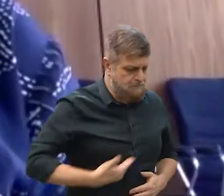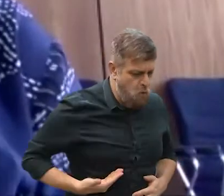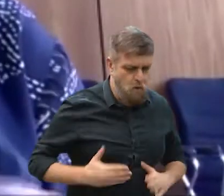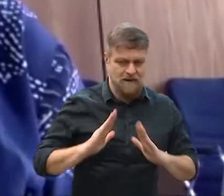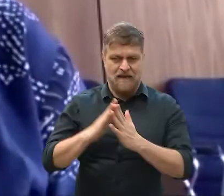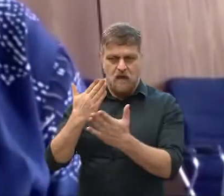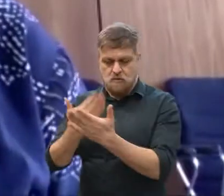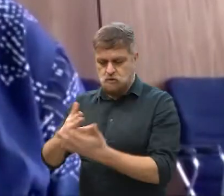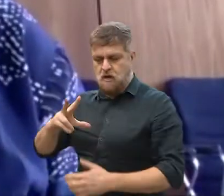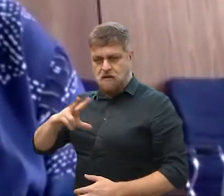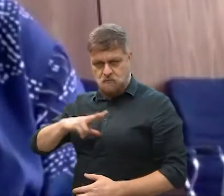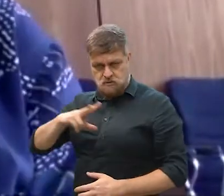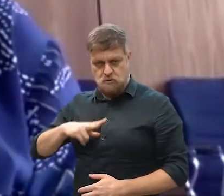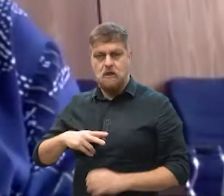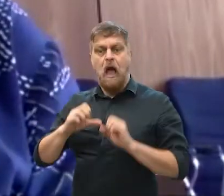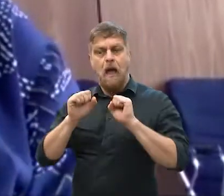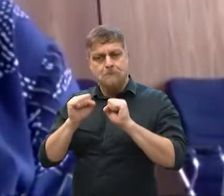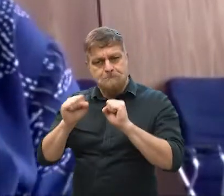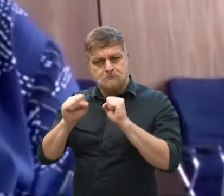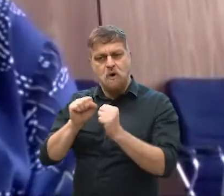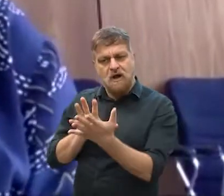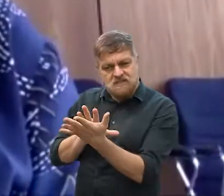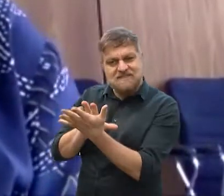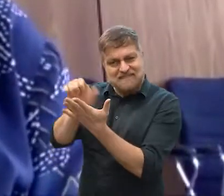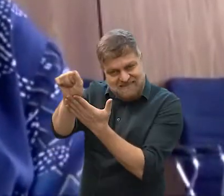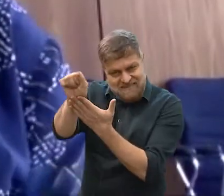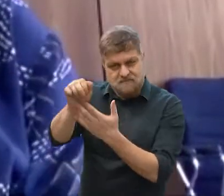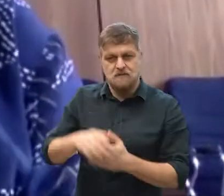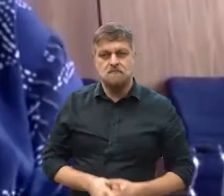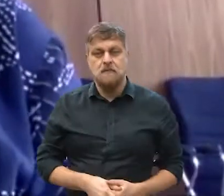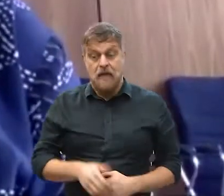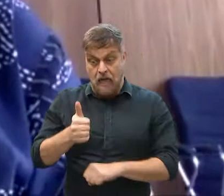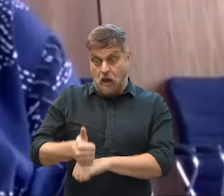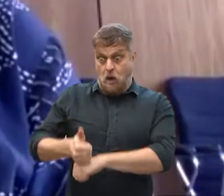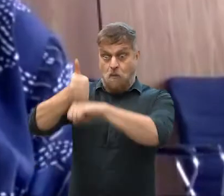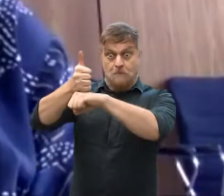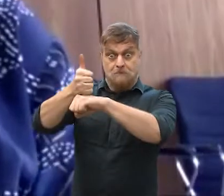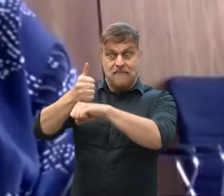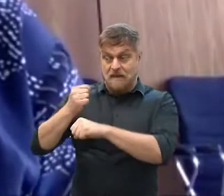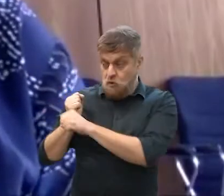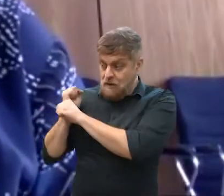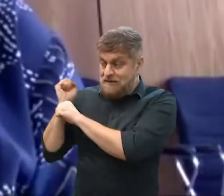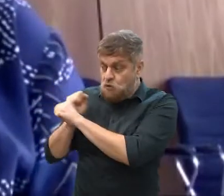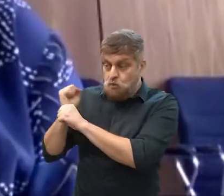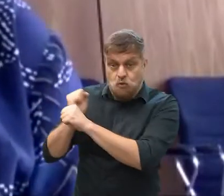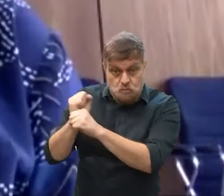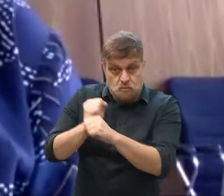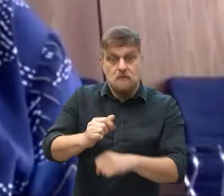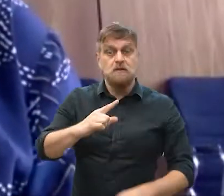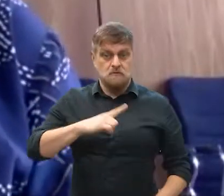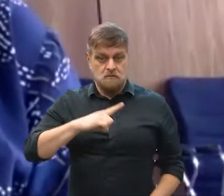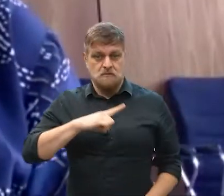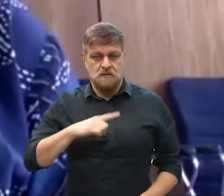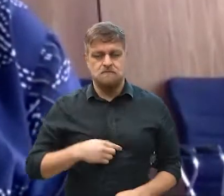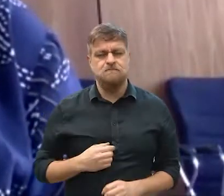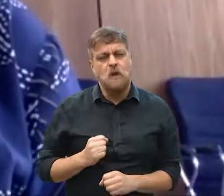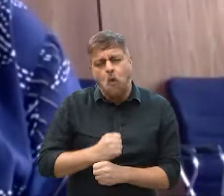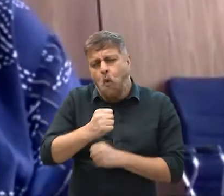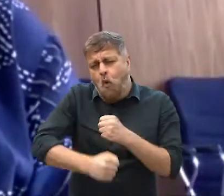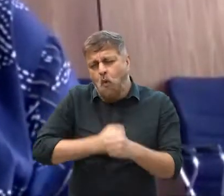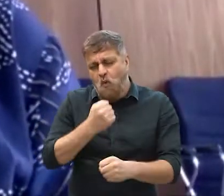de ensino ou na rede particular de ensino, pode se candidatar. É uma premiação anual. E, então, no ano